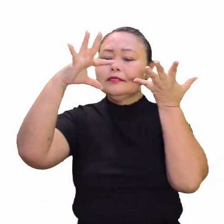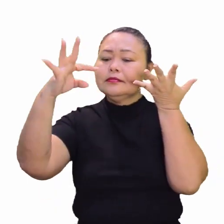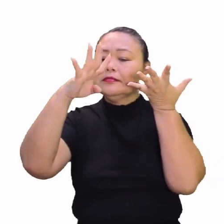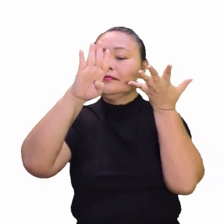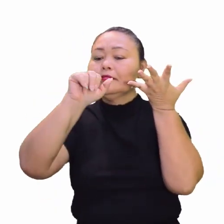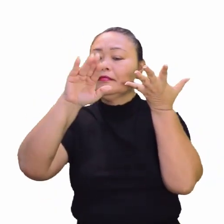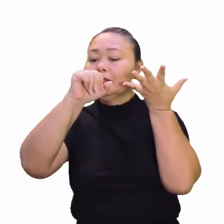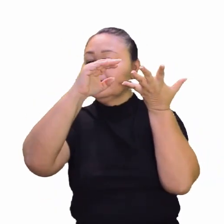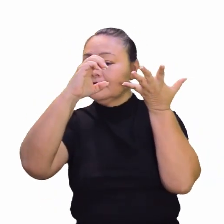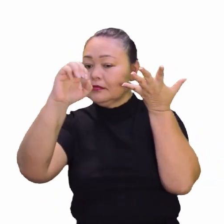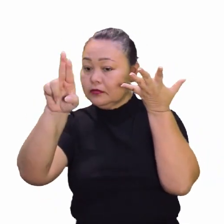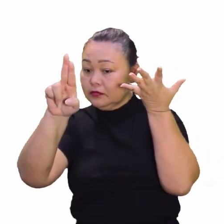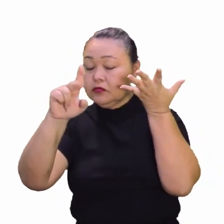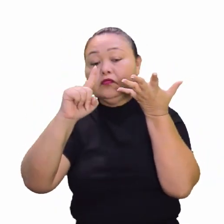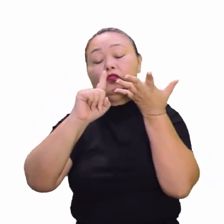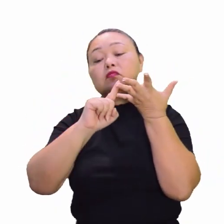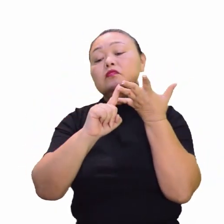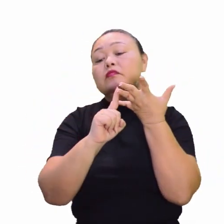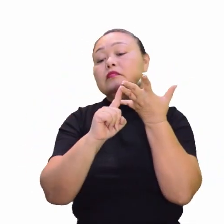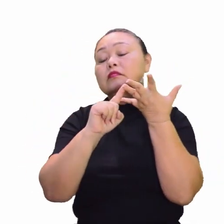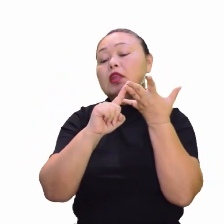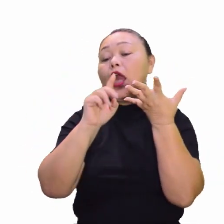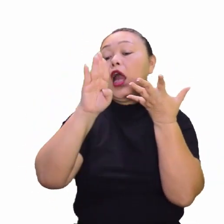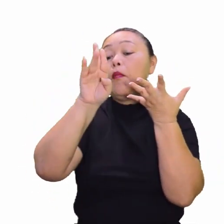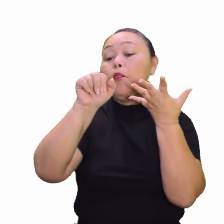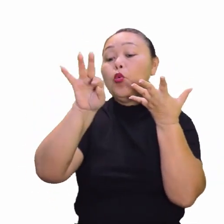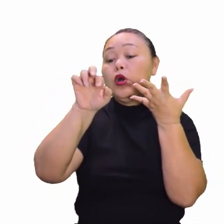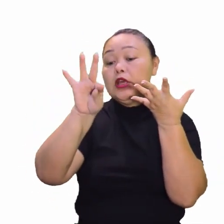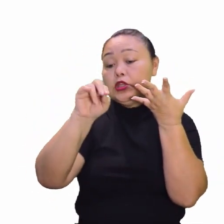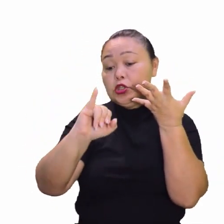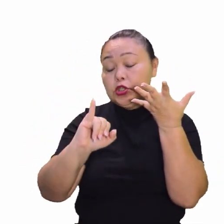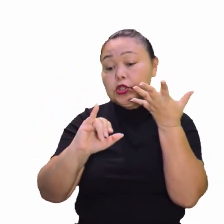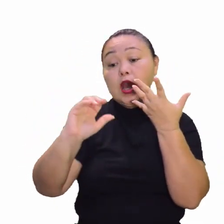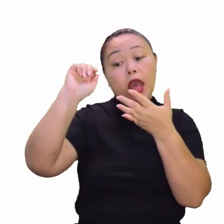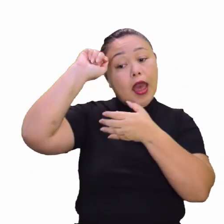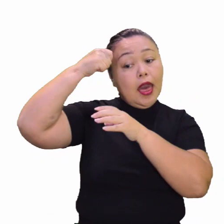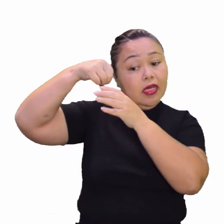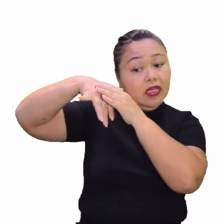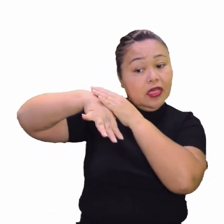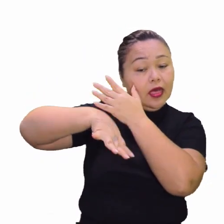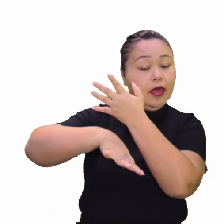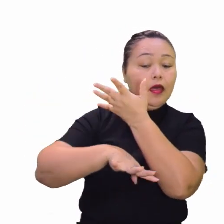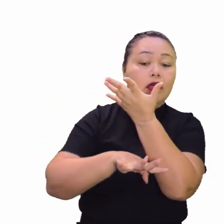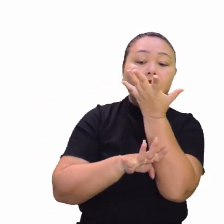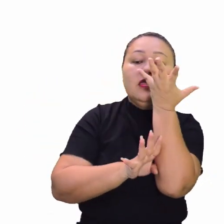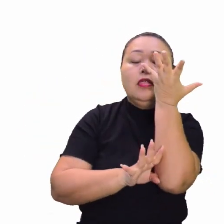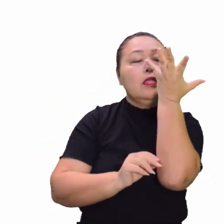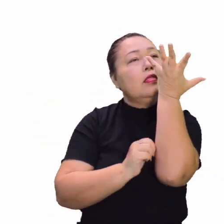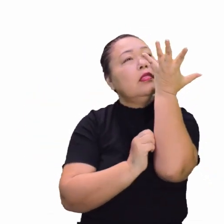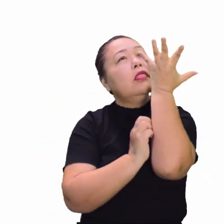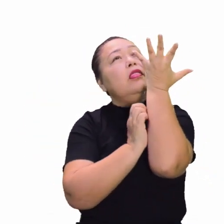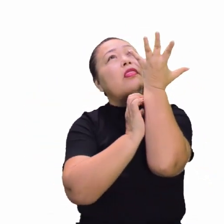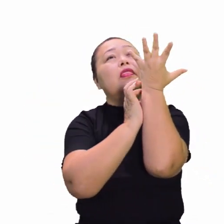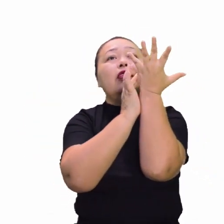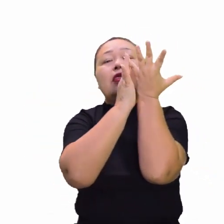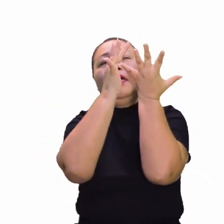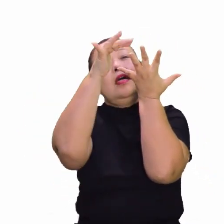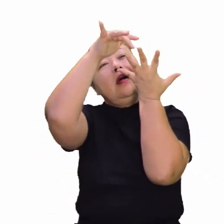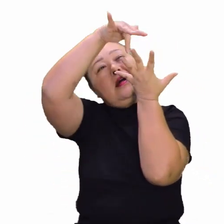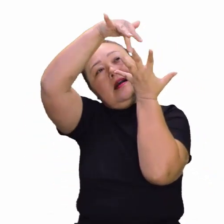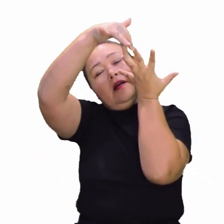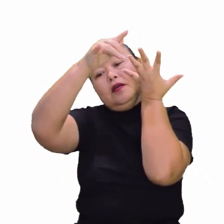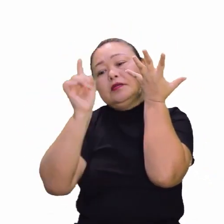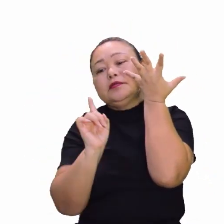de babaçu, essa de buritis, açaí, porque elas se sobressaem, não é isso? E elas